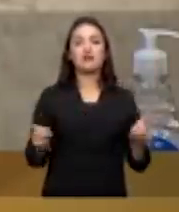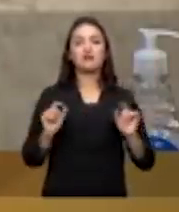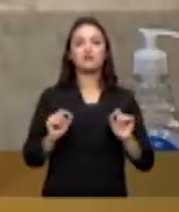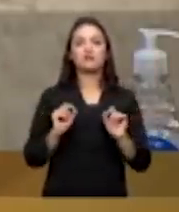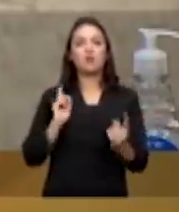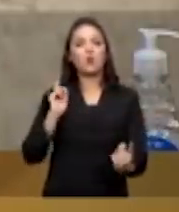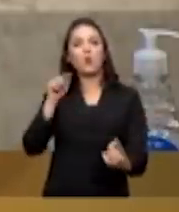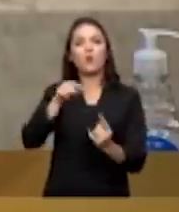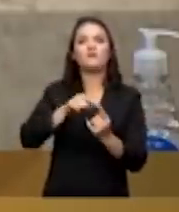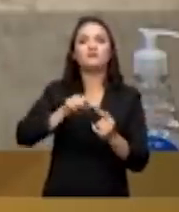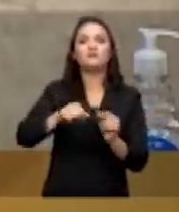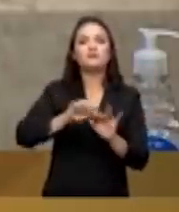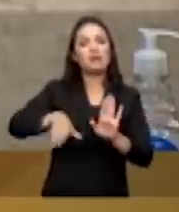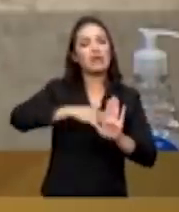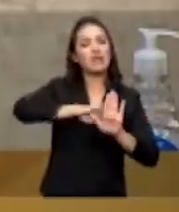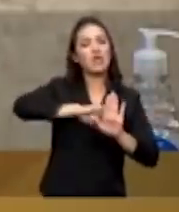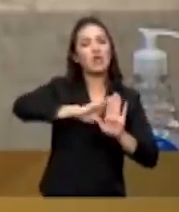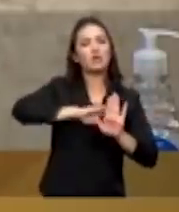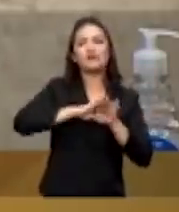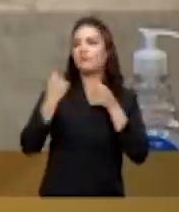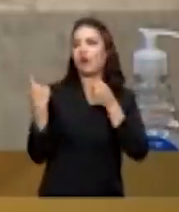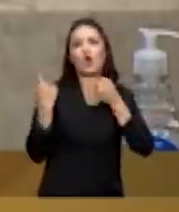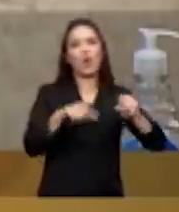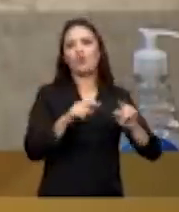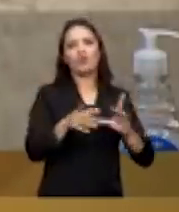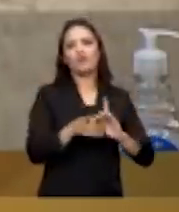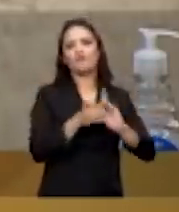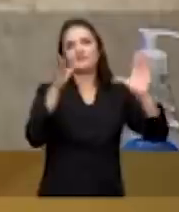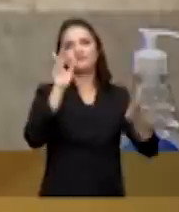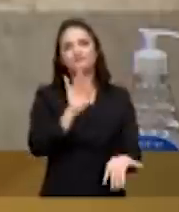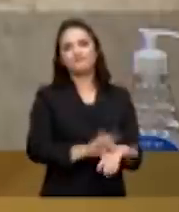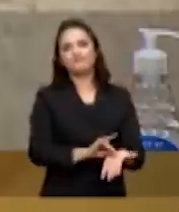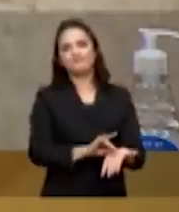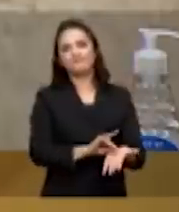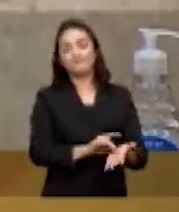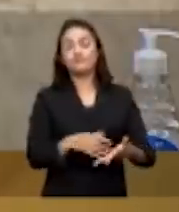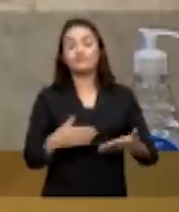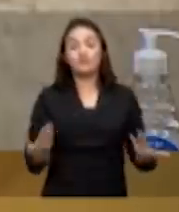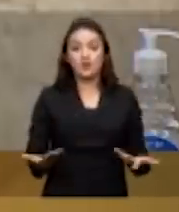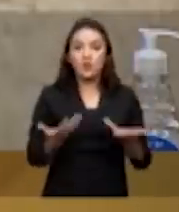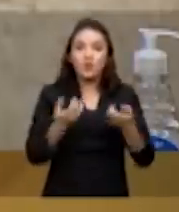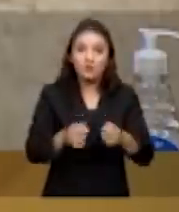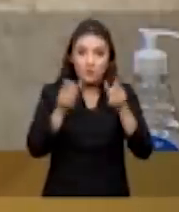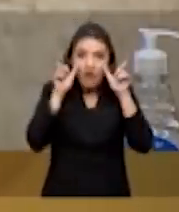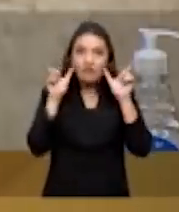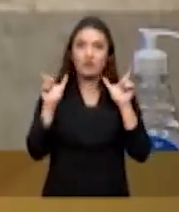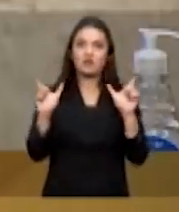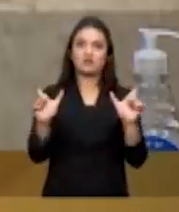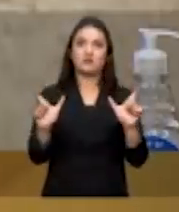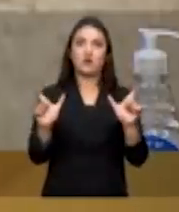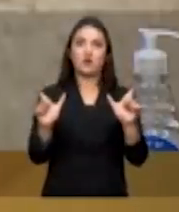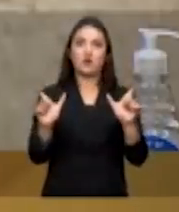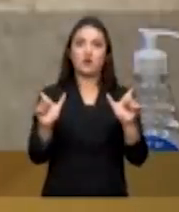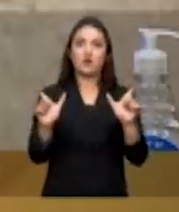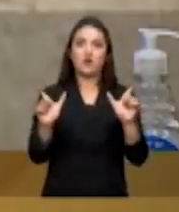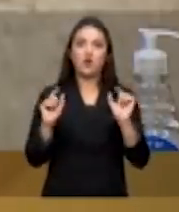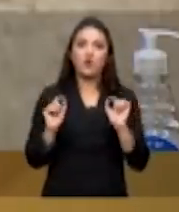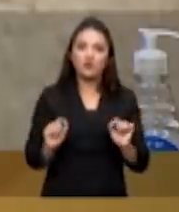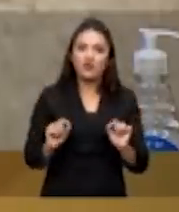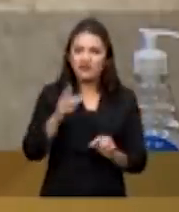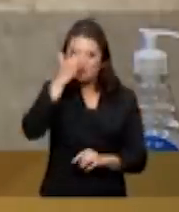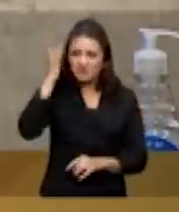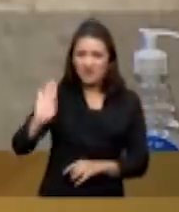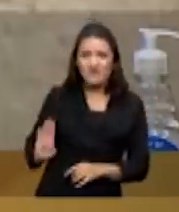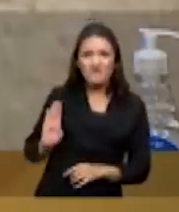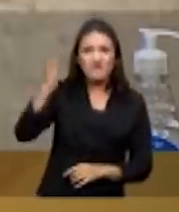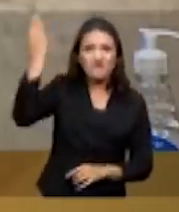ideais antidemocráticos. Estejamos atentos a esses falsos